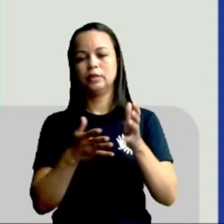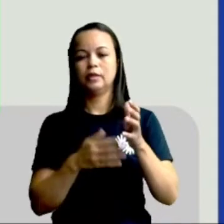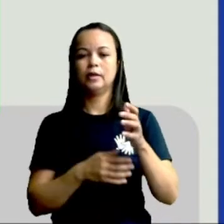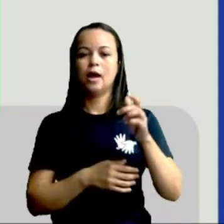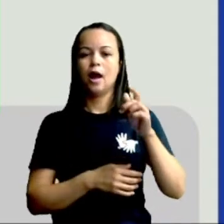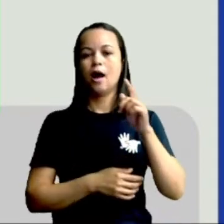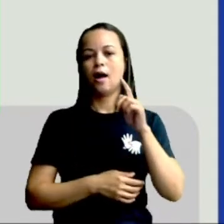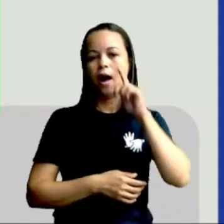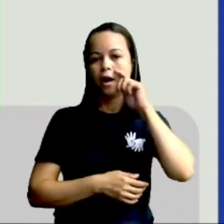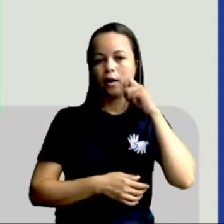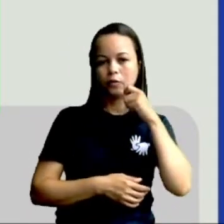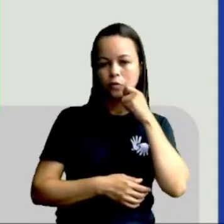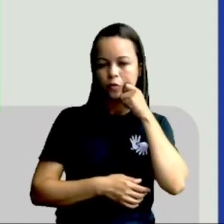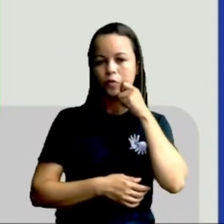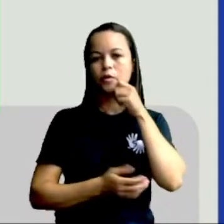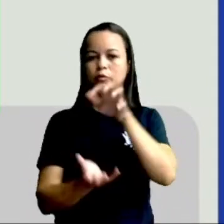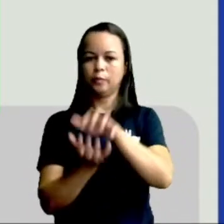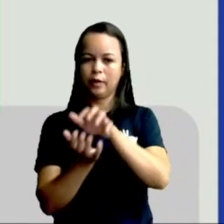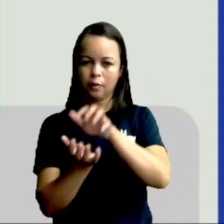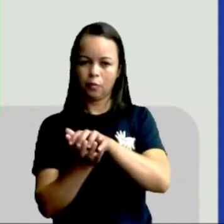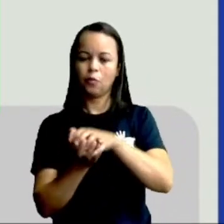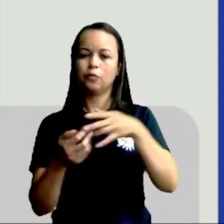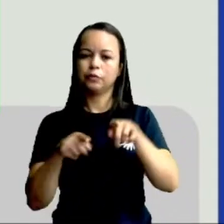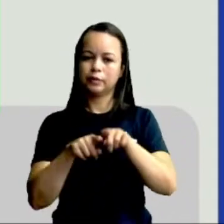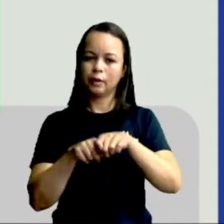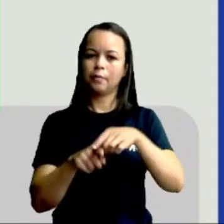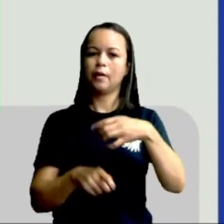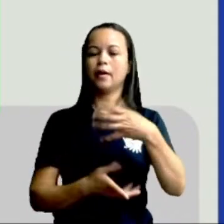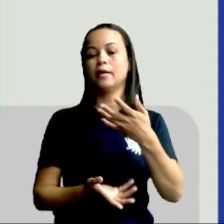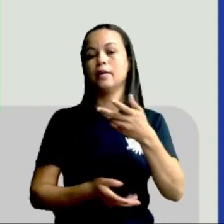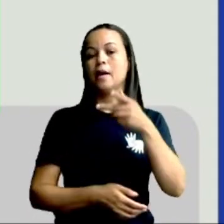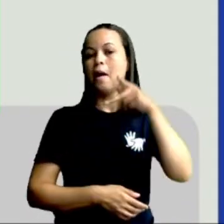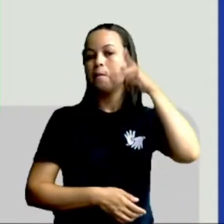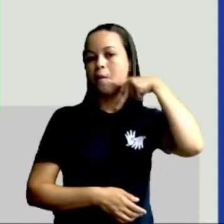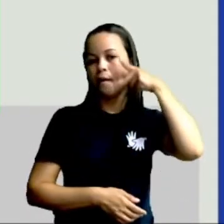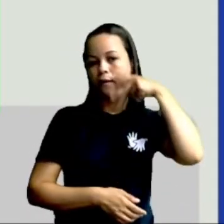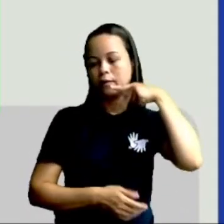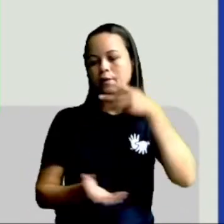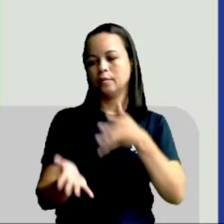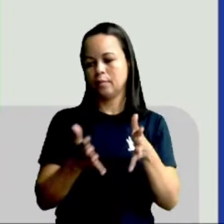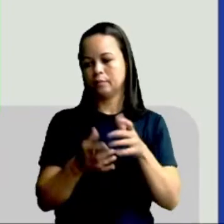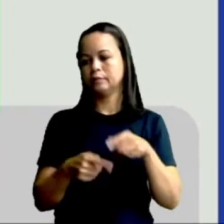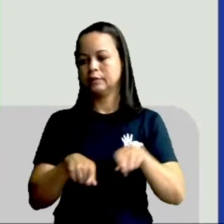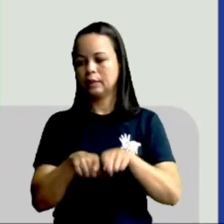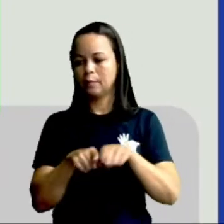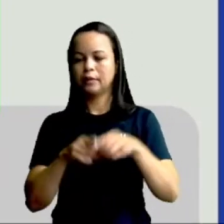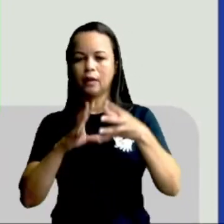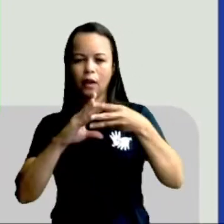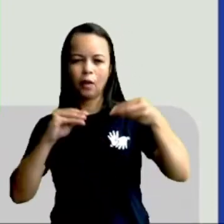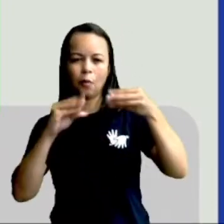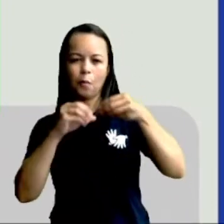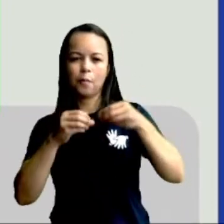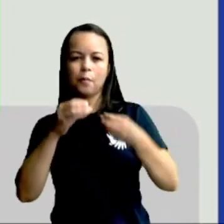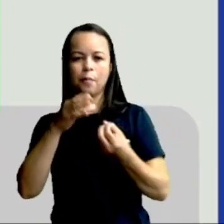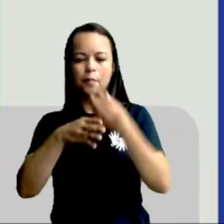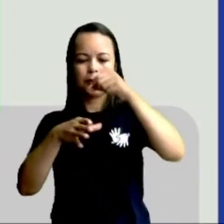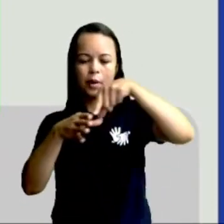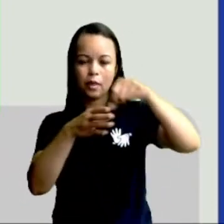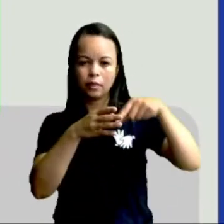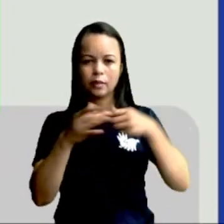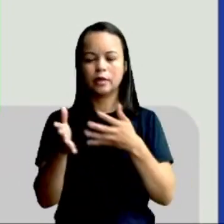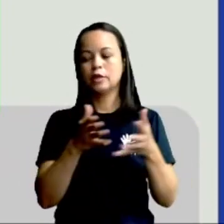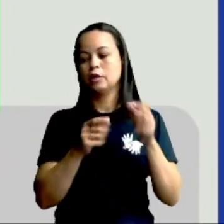Paraíba. Também é importante destacar os plantios de algodão, lá no Ceará, Paraíba e Rio Grande do Norte,